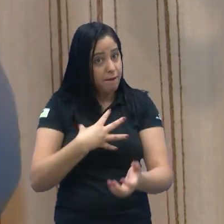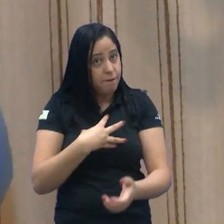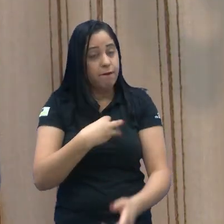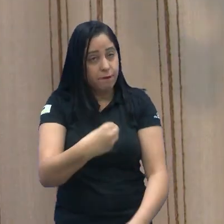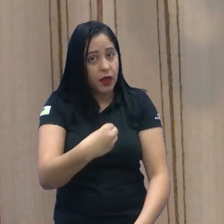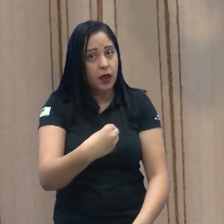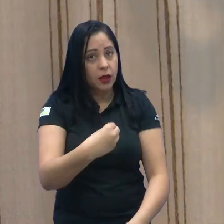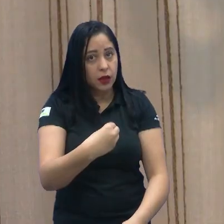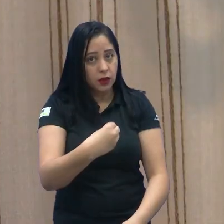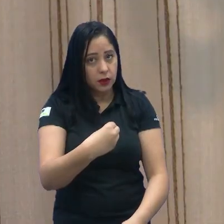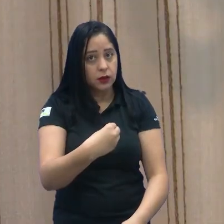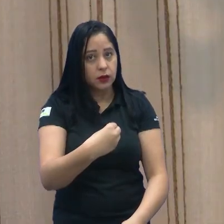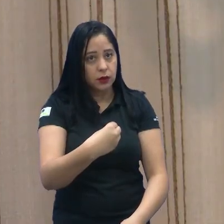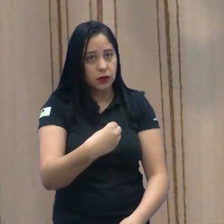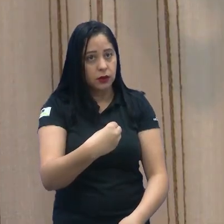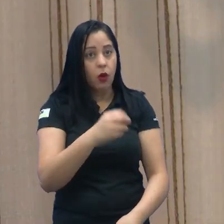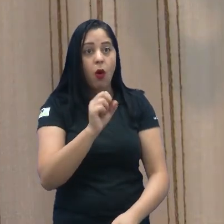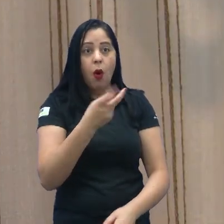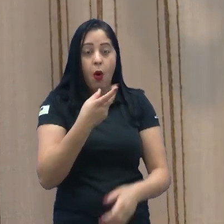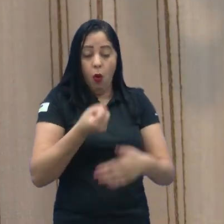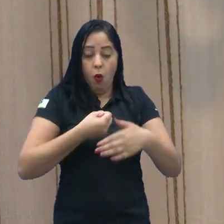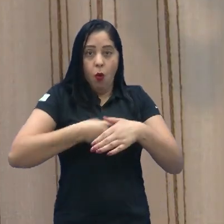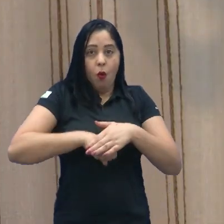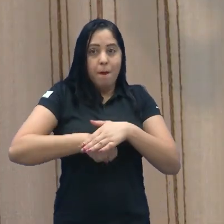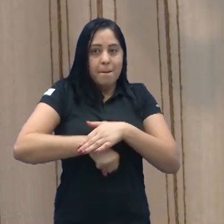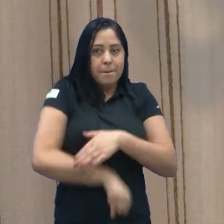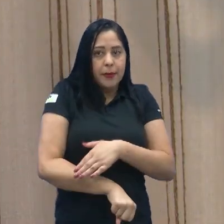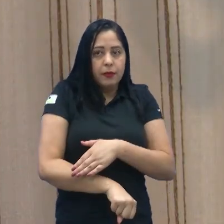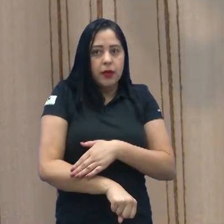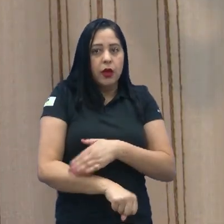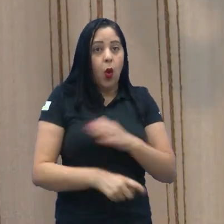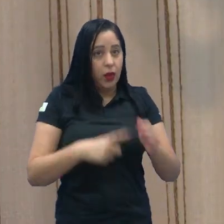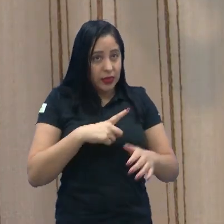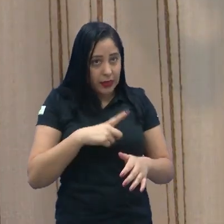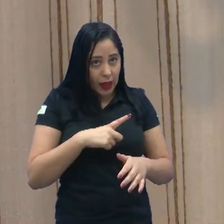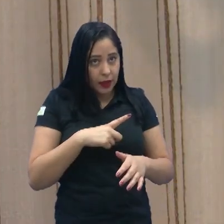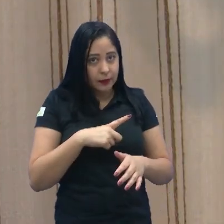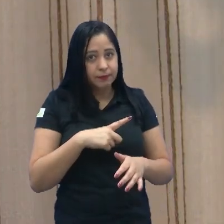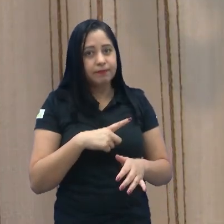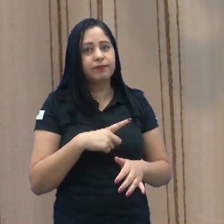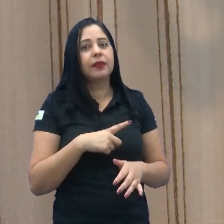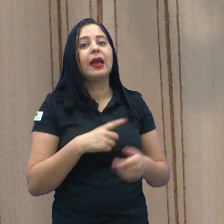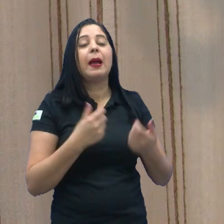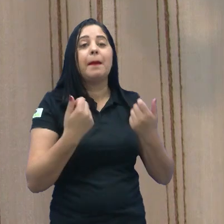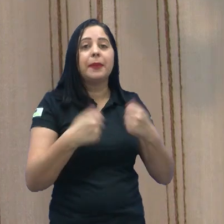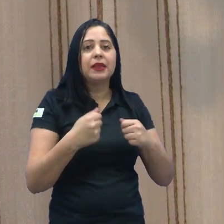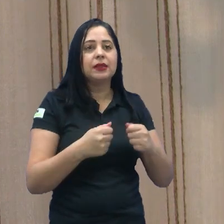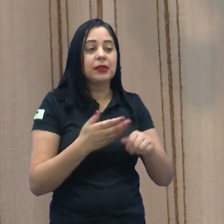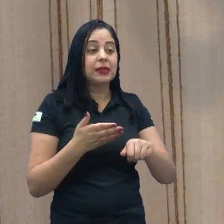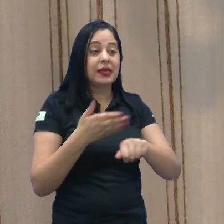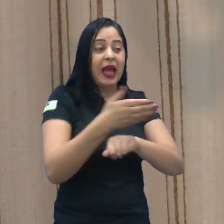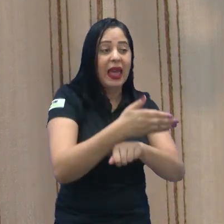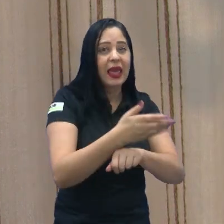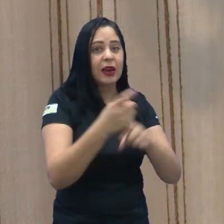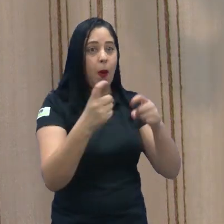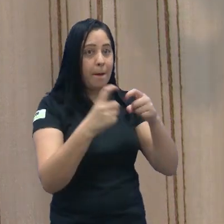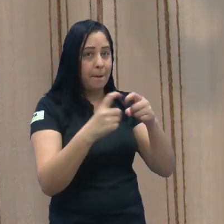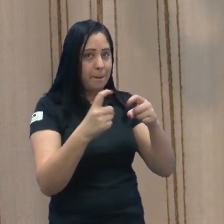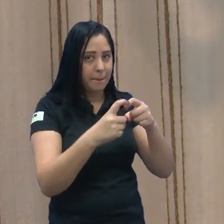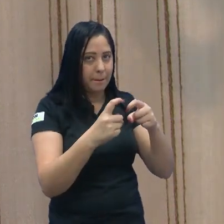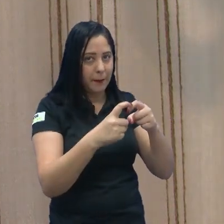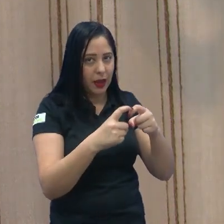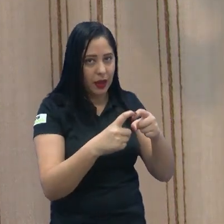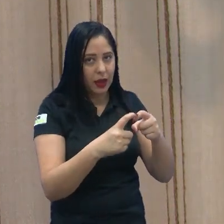alguma forma pariu, encontrar informações em lugares médicos de fato